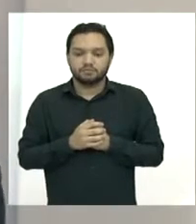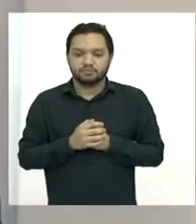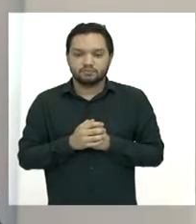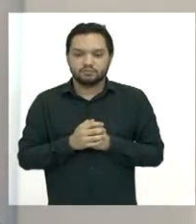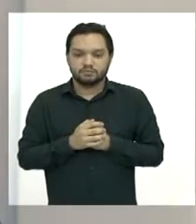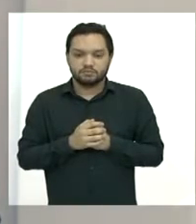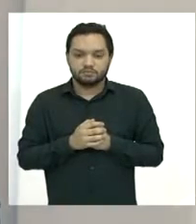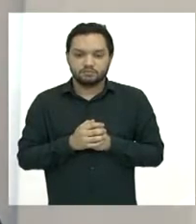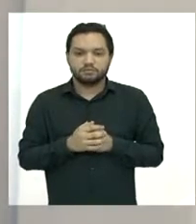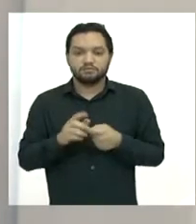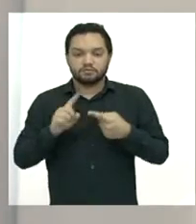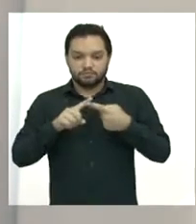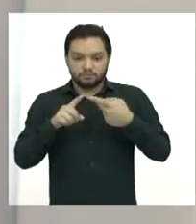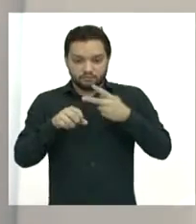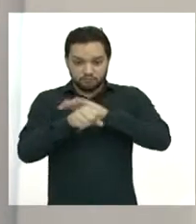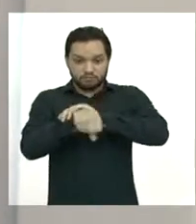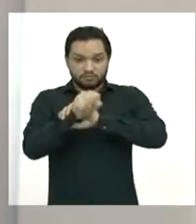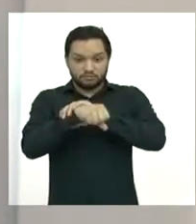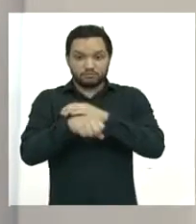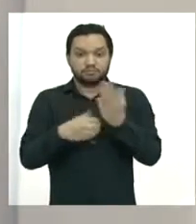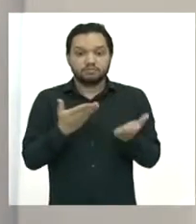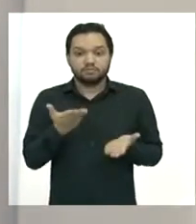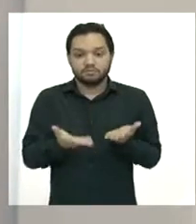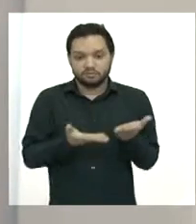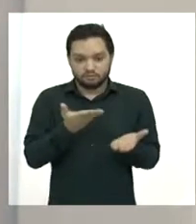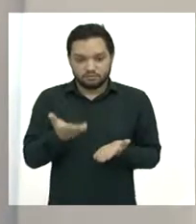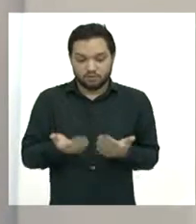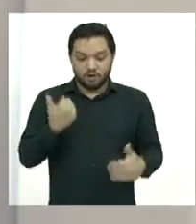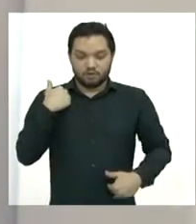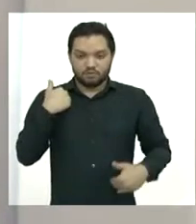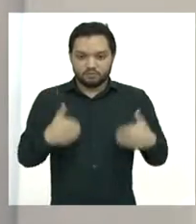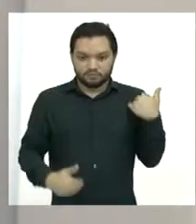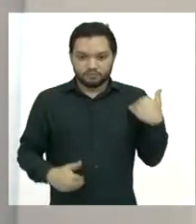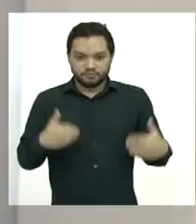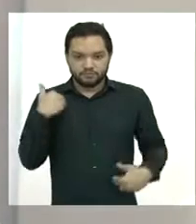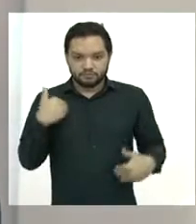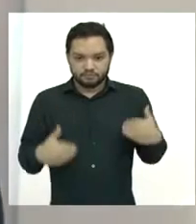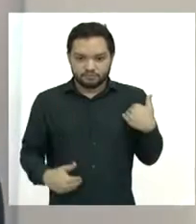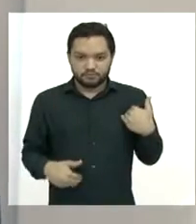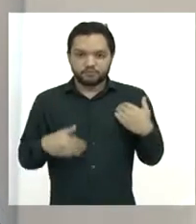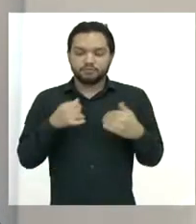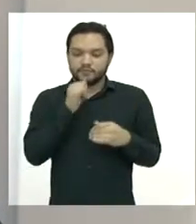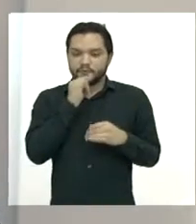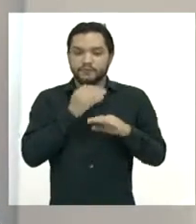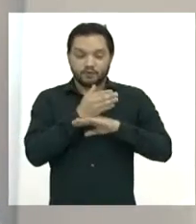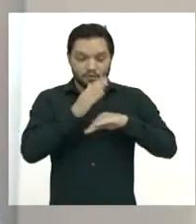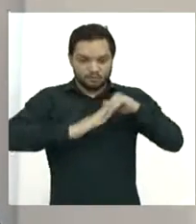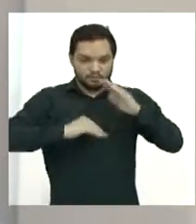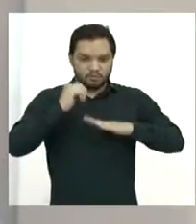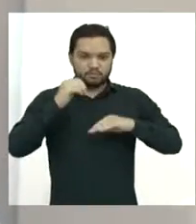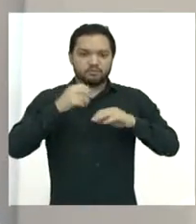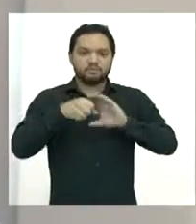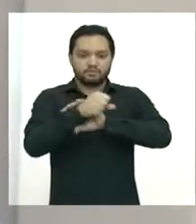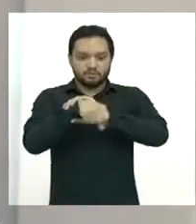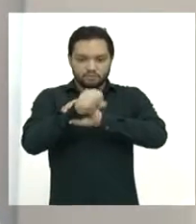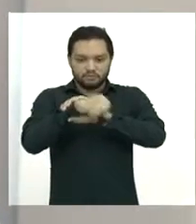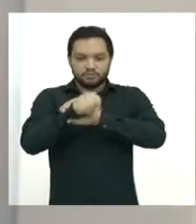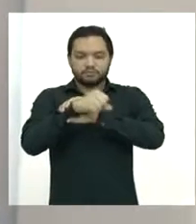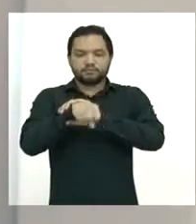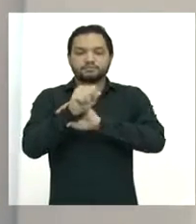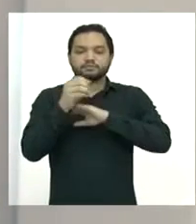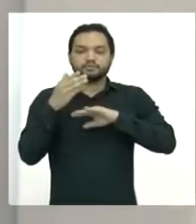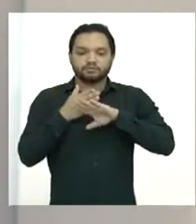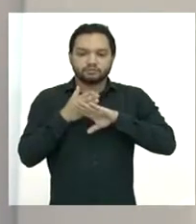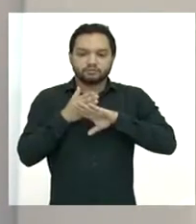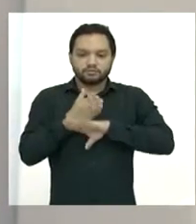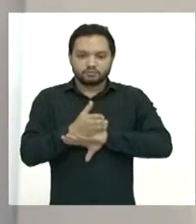seria a fisioterapia? Seria o tratamento através de meios físicos. Você chega num fisioterapeuta, é um profissional de primeira procura, você pode ir